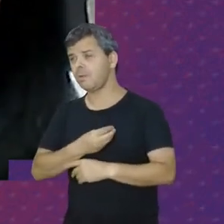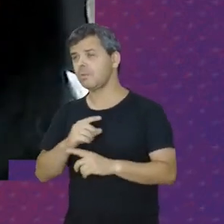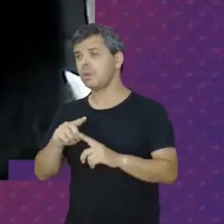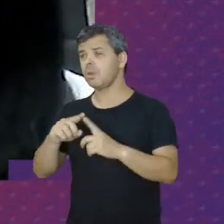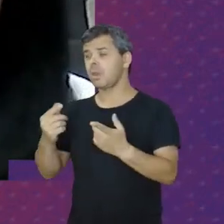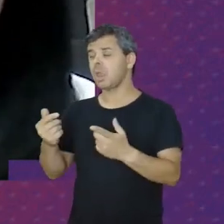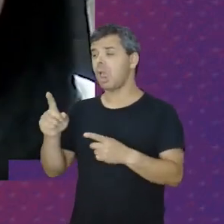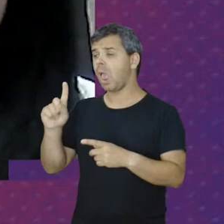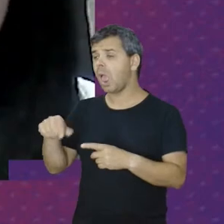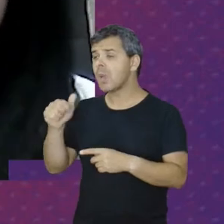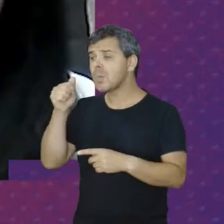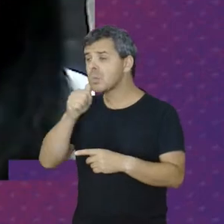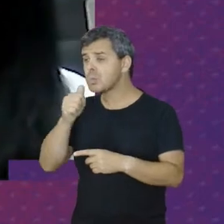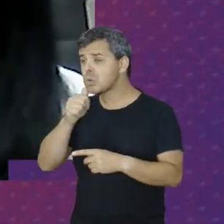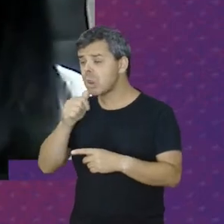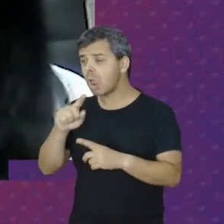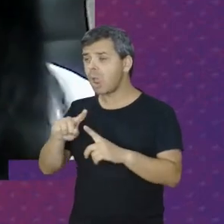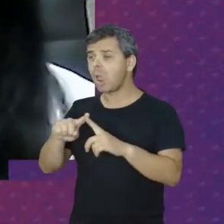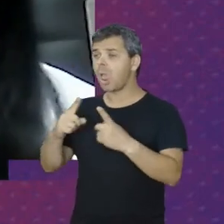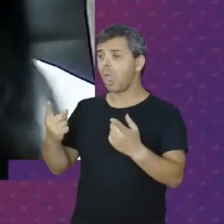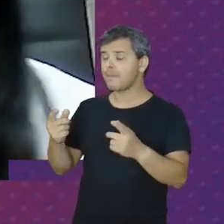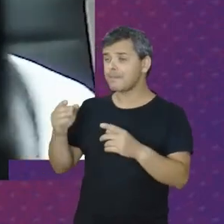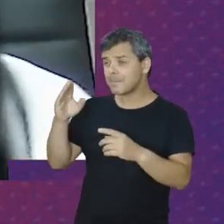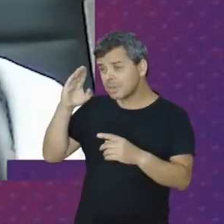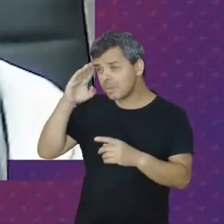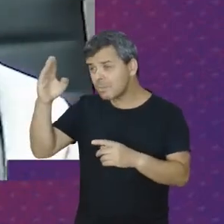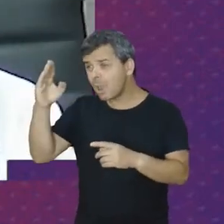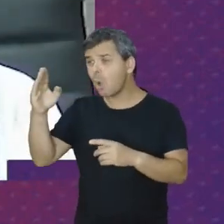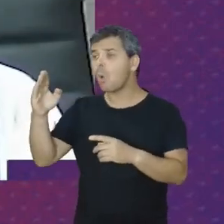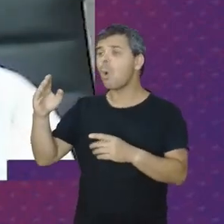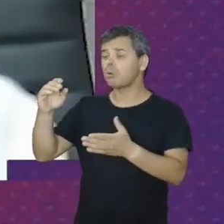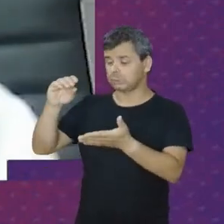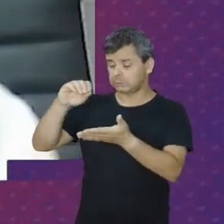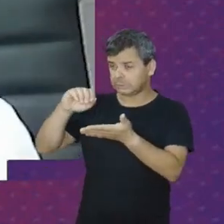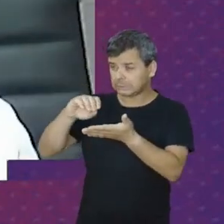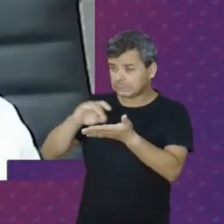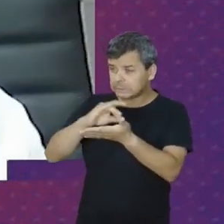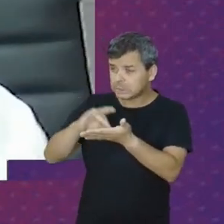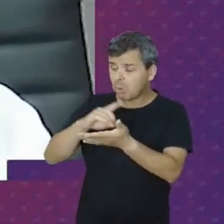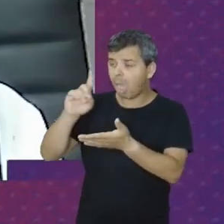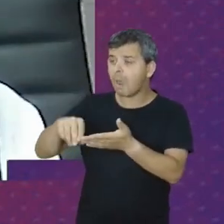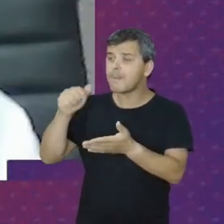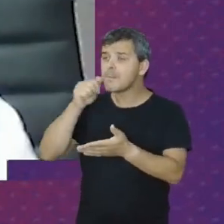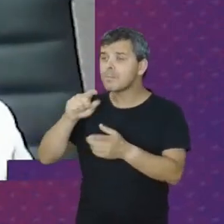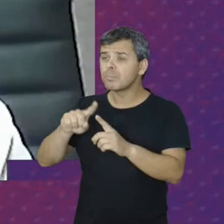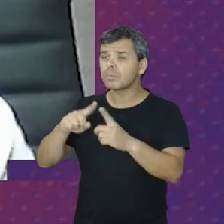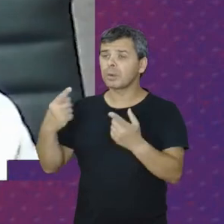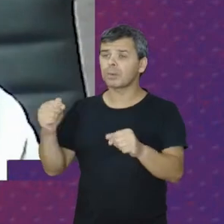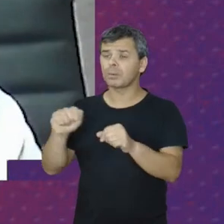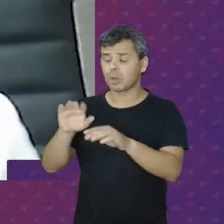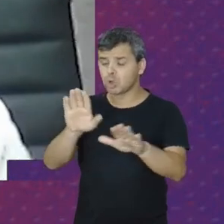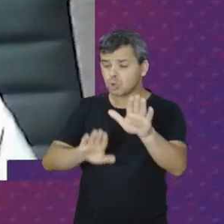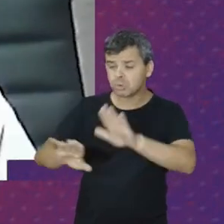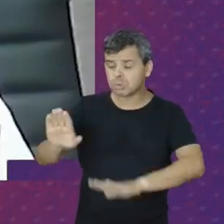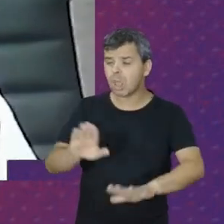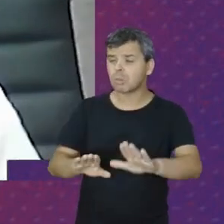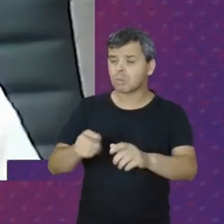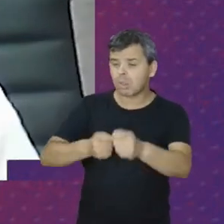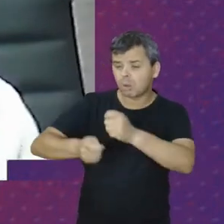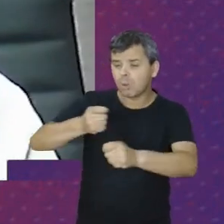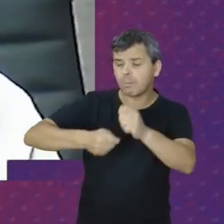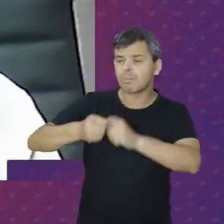unidade para a mulher. E o Bolsa Família era prioritariamente a mulher que se cadastrava. Nada mais justo, porque as mulheres sempre cuidaram da economia do lar.